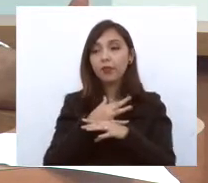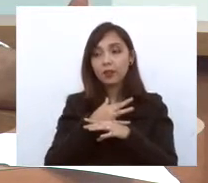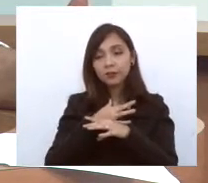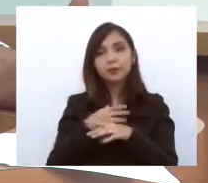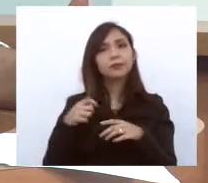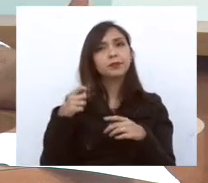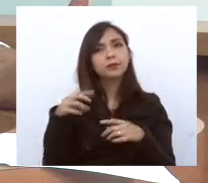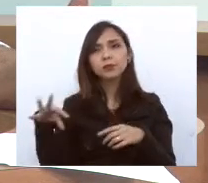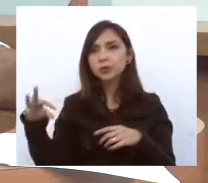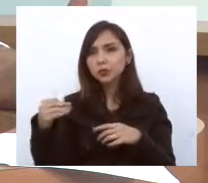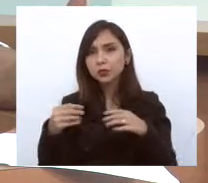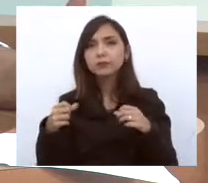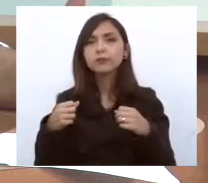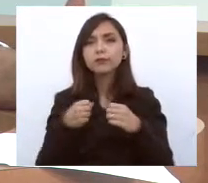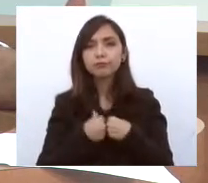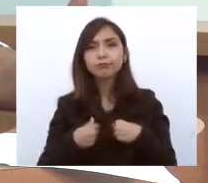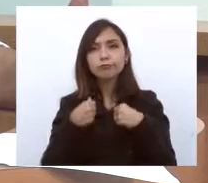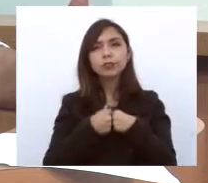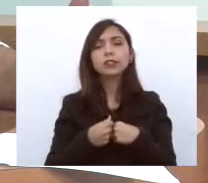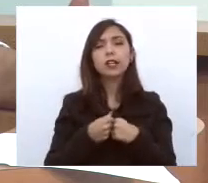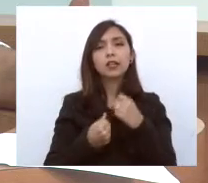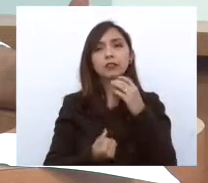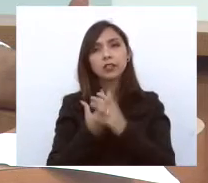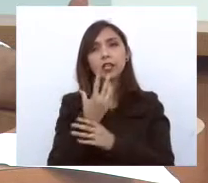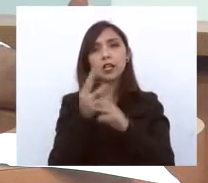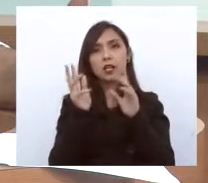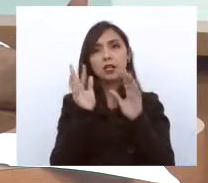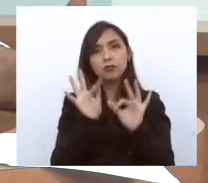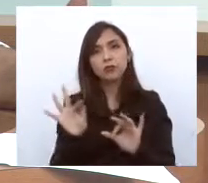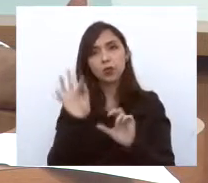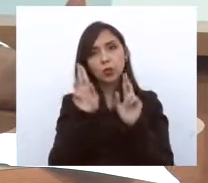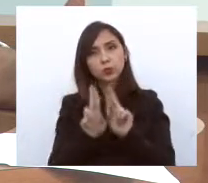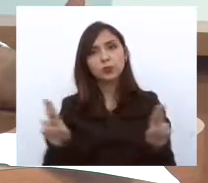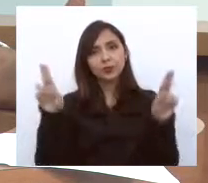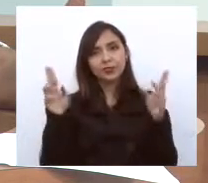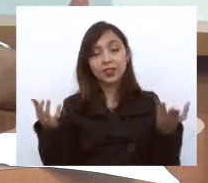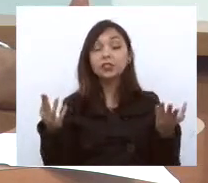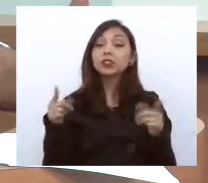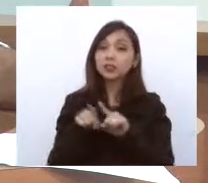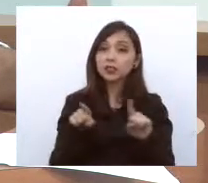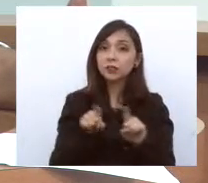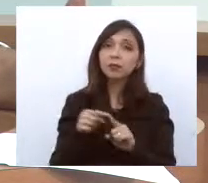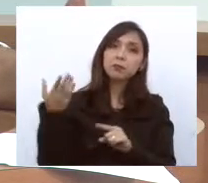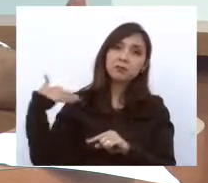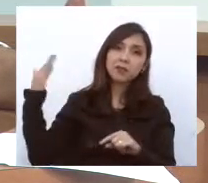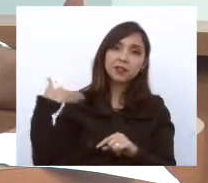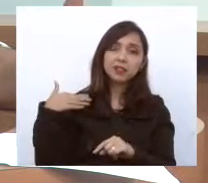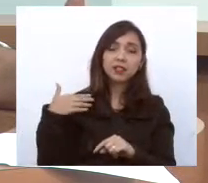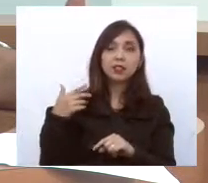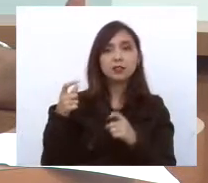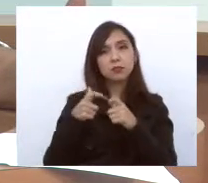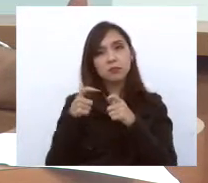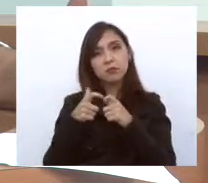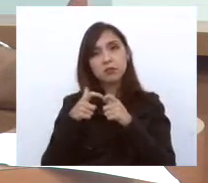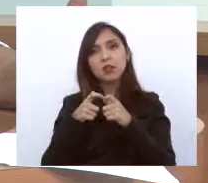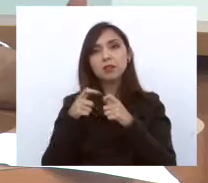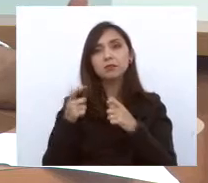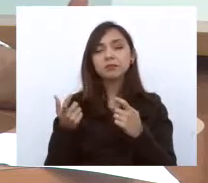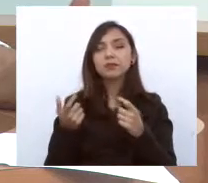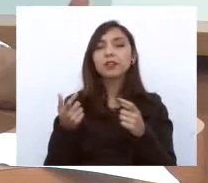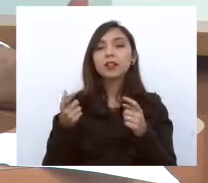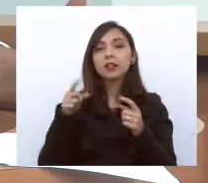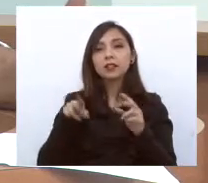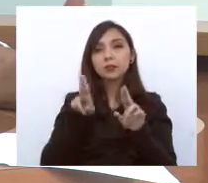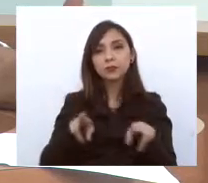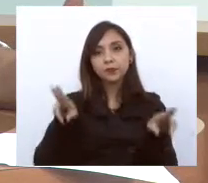lutava para criar uma faculdade pública aqui. E na época também faculdade de medicina. E a faculdade de medicina, a luta